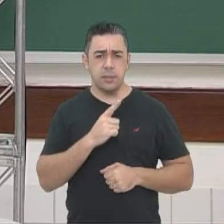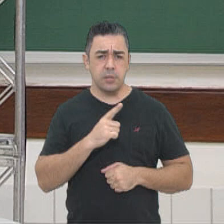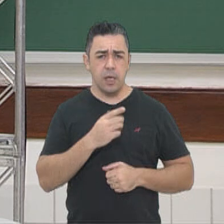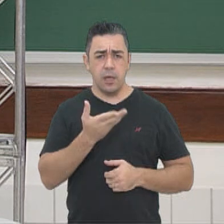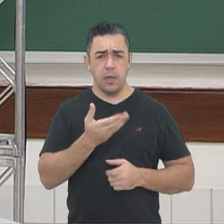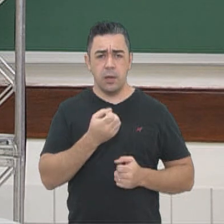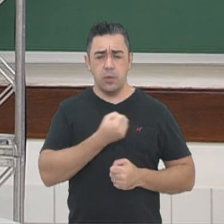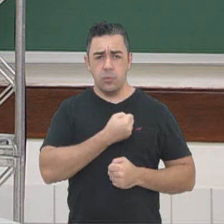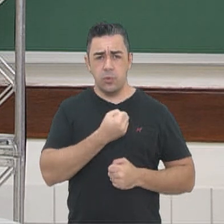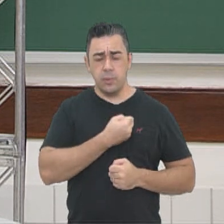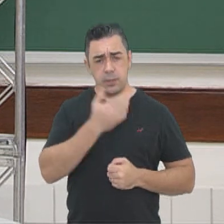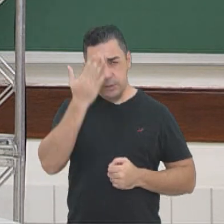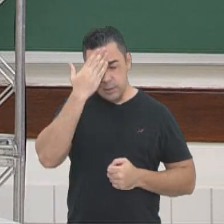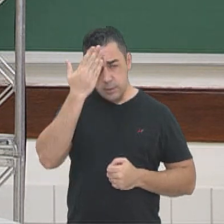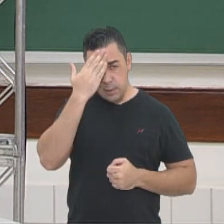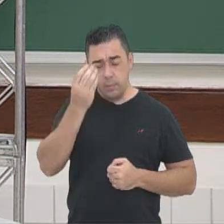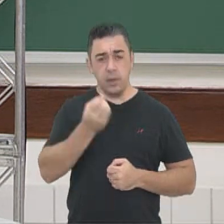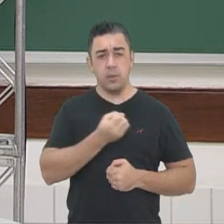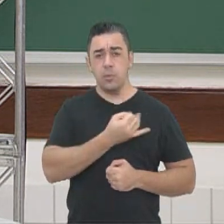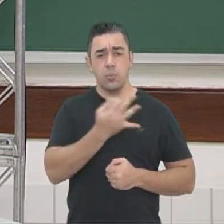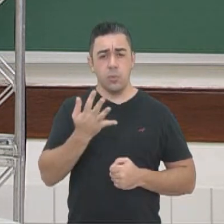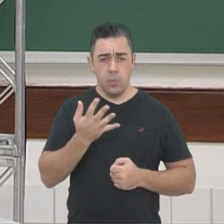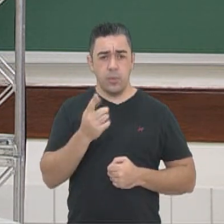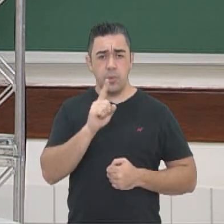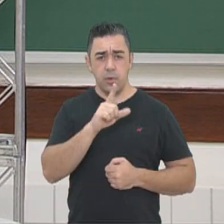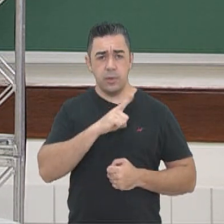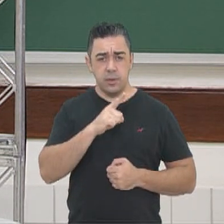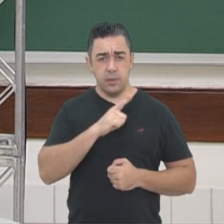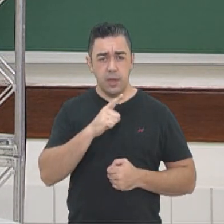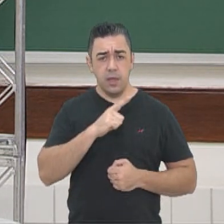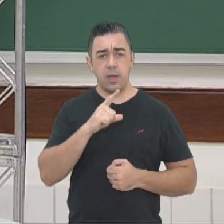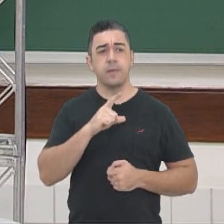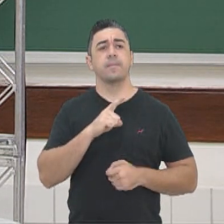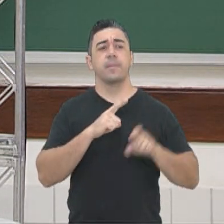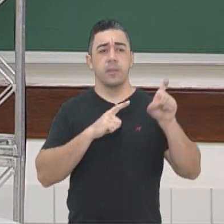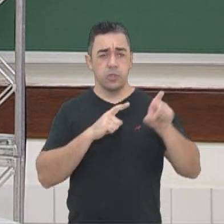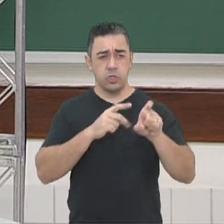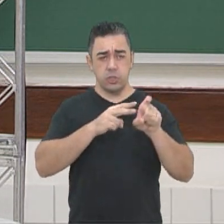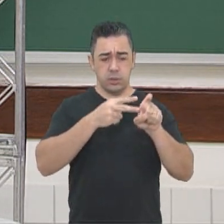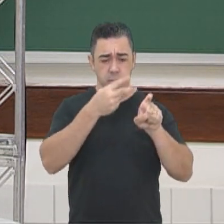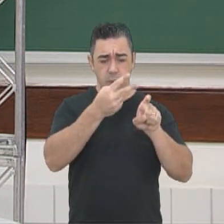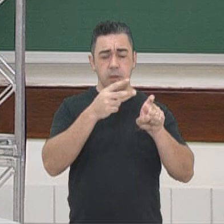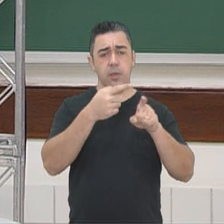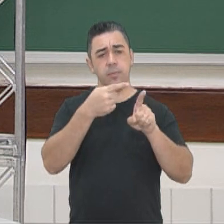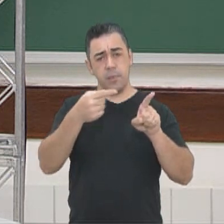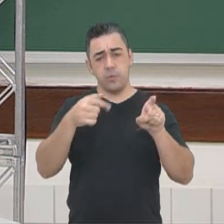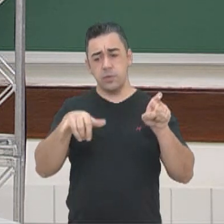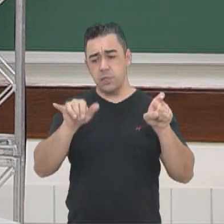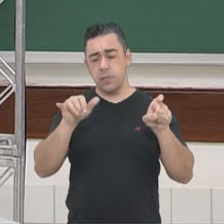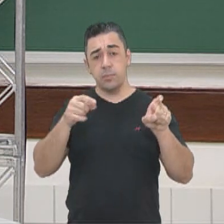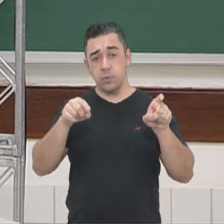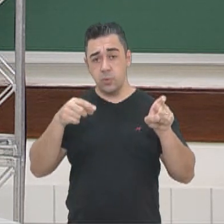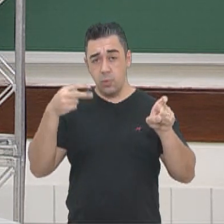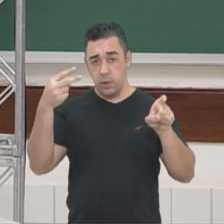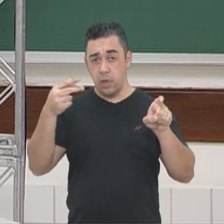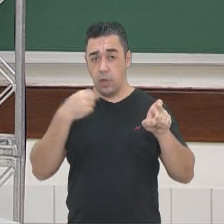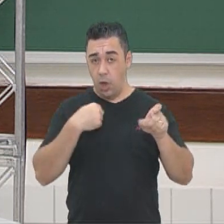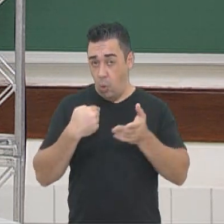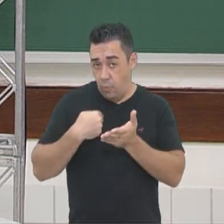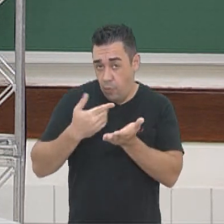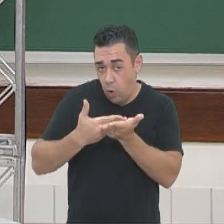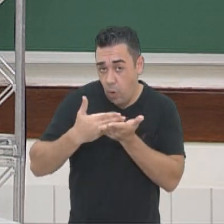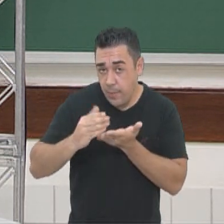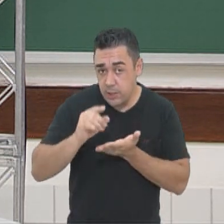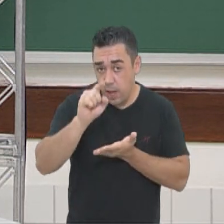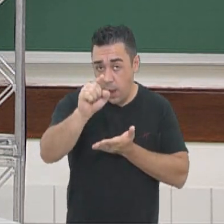Então, saber o número real, que valor expresso de x ao quadrado menos y ao quadrado. Eu vou começar e vocês vão